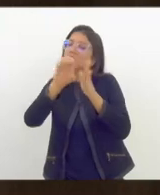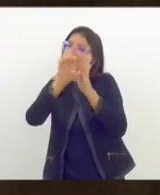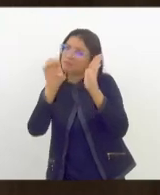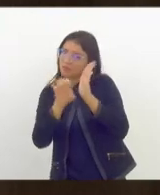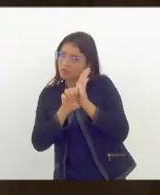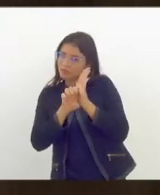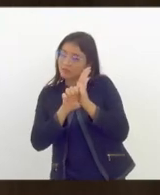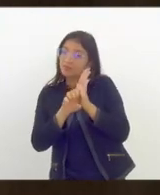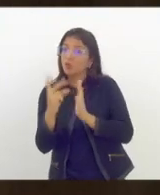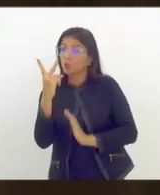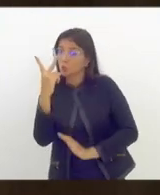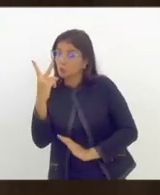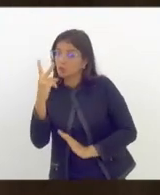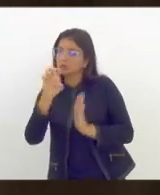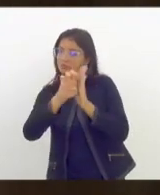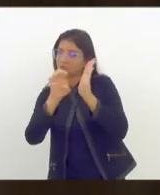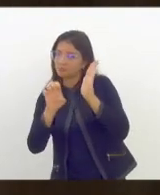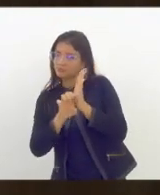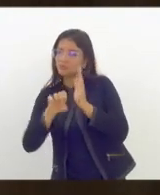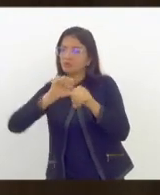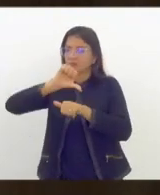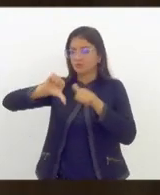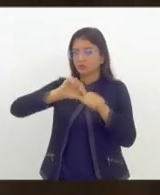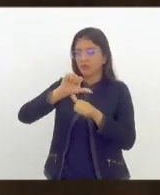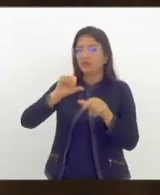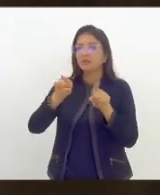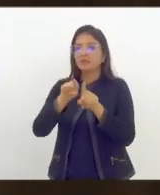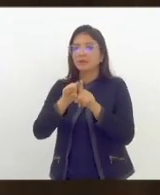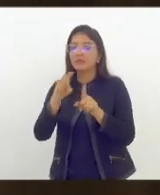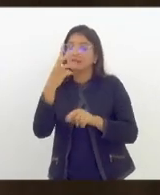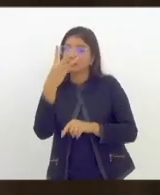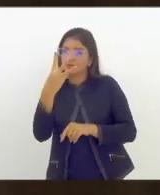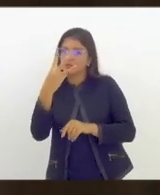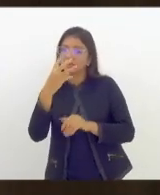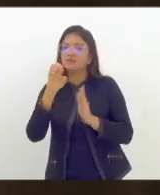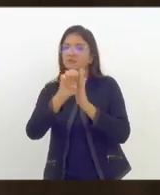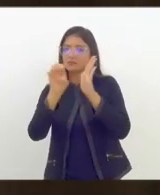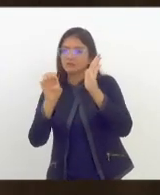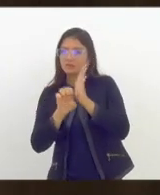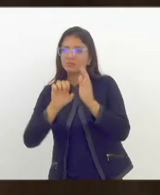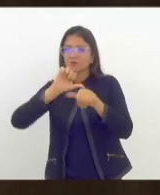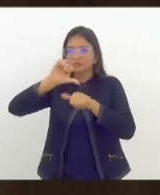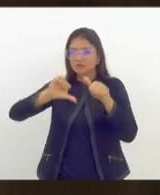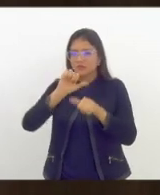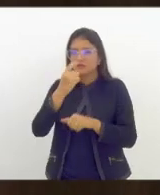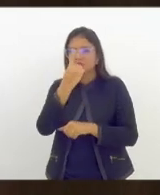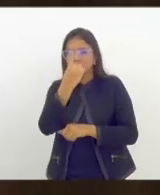e três emendas modificativas, uma supressiva